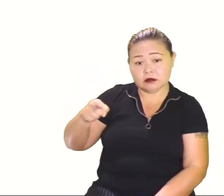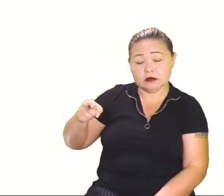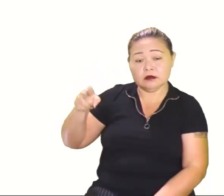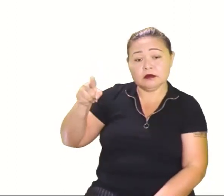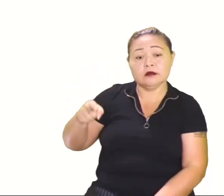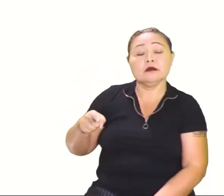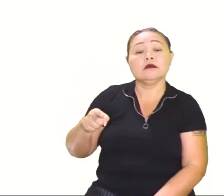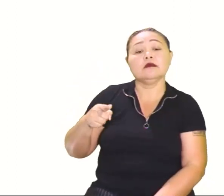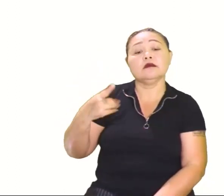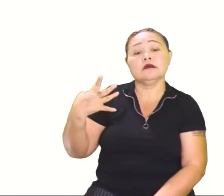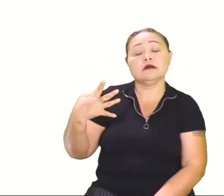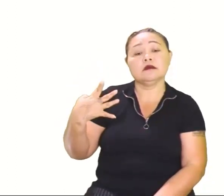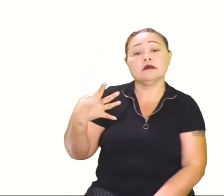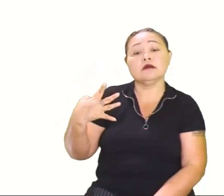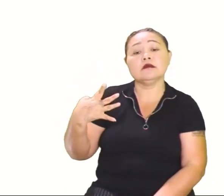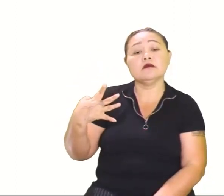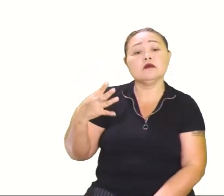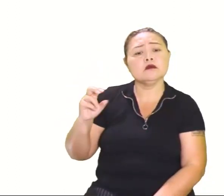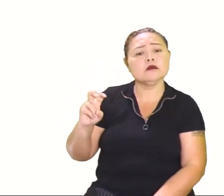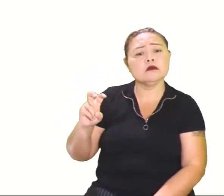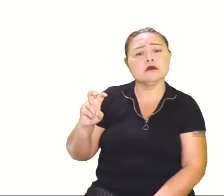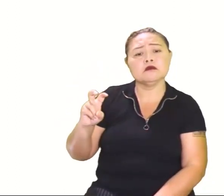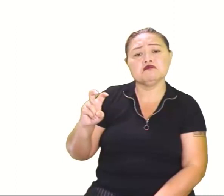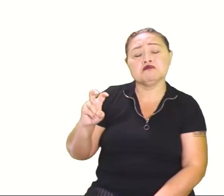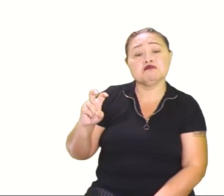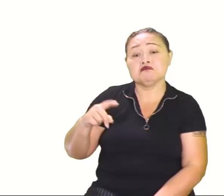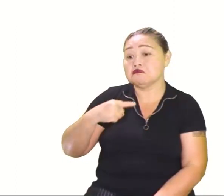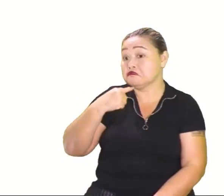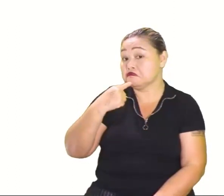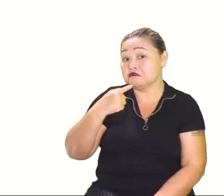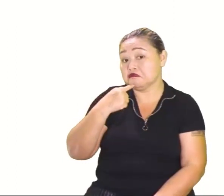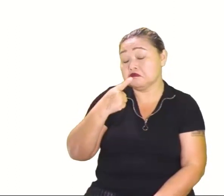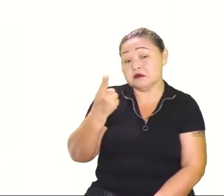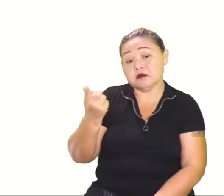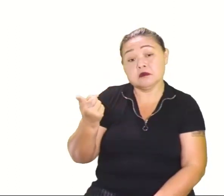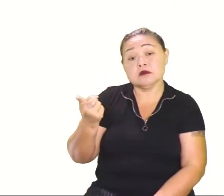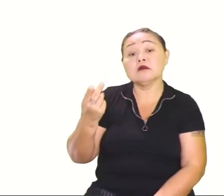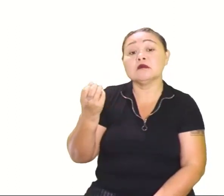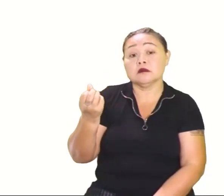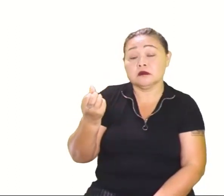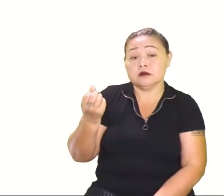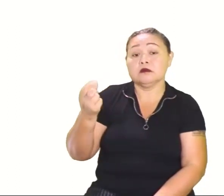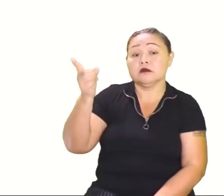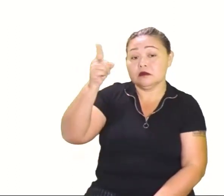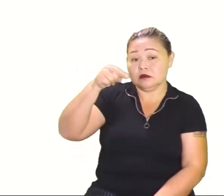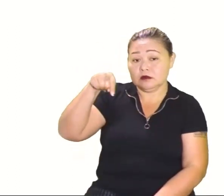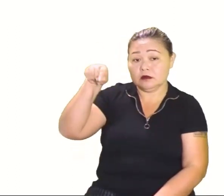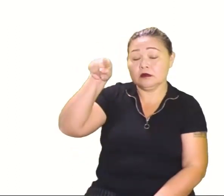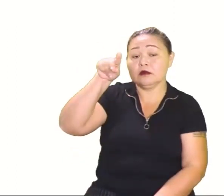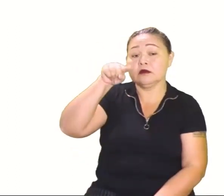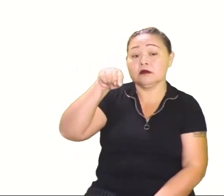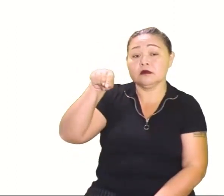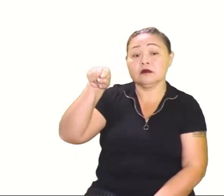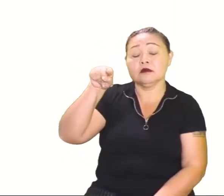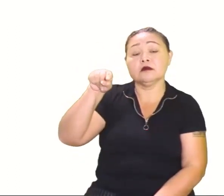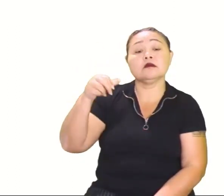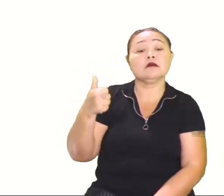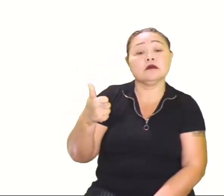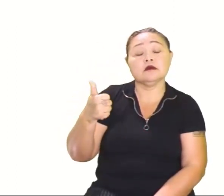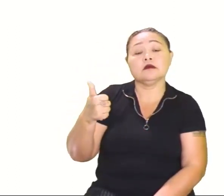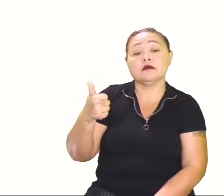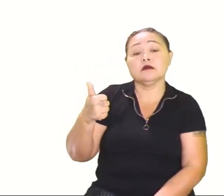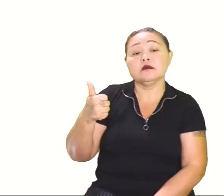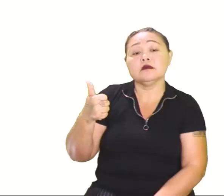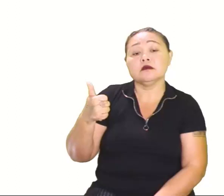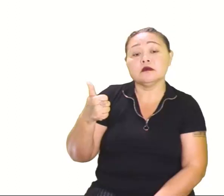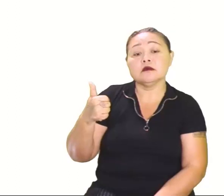Tá aí, está bem visível. O 4 tá bem visível, né? 5 não tem. Eu não consigo enxergar. O 6, o 6 aqui, né? Tá aí. Bem visível também, então